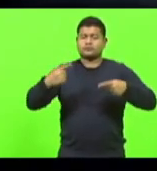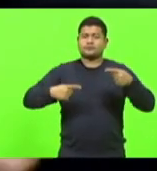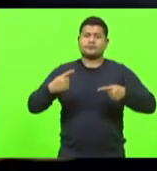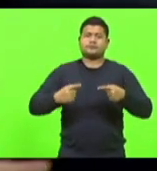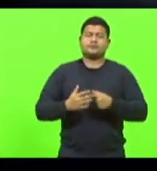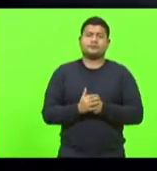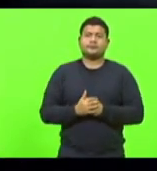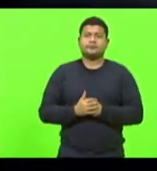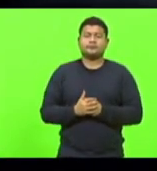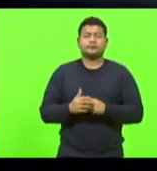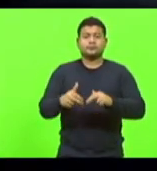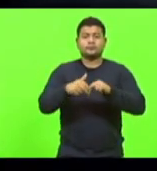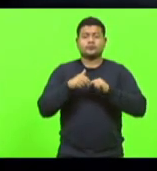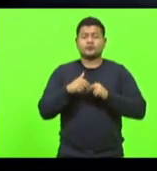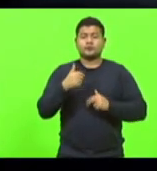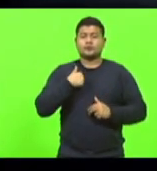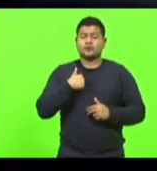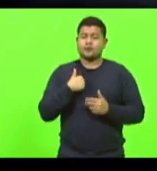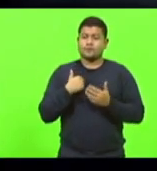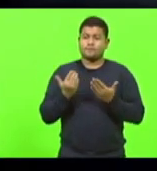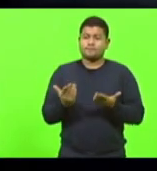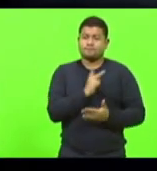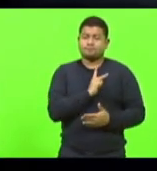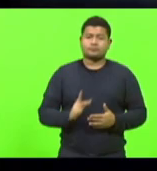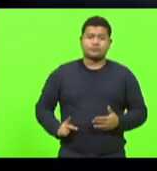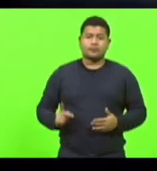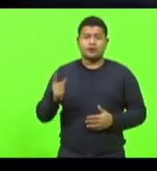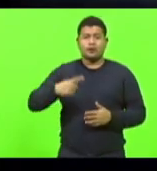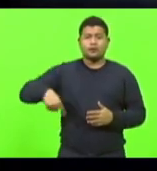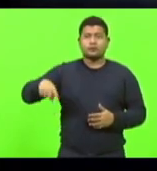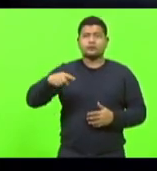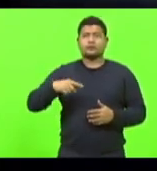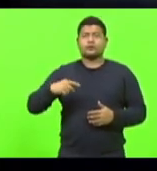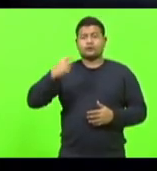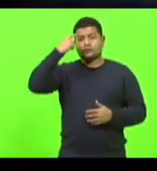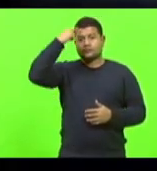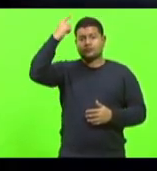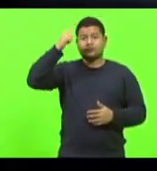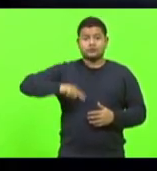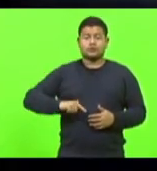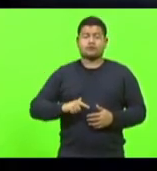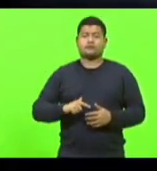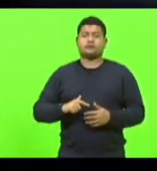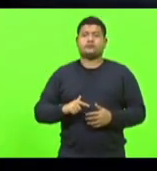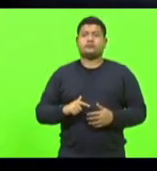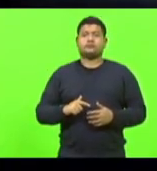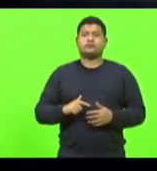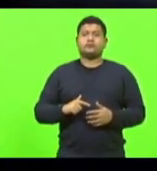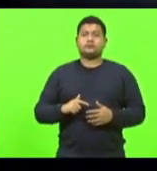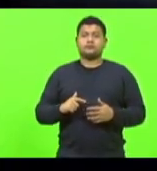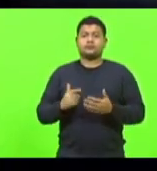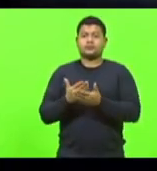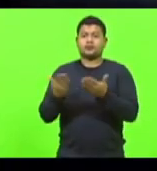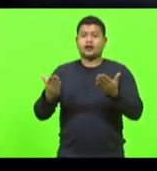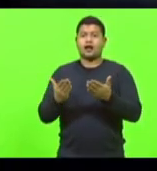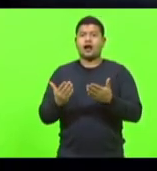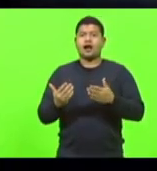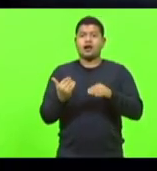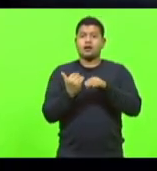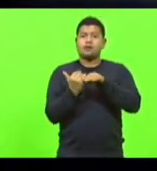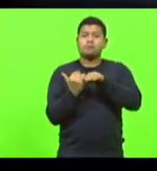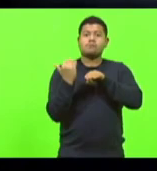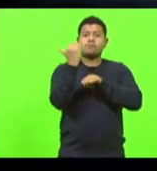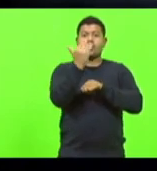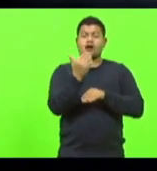contribuição por isso de o presidente nos E lembramos mais uma vez aqueles que ganham mais que o